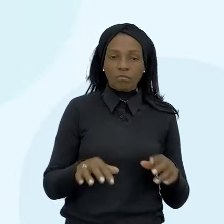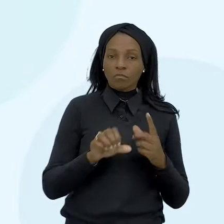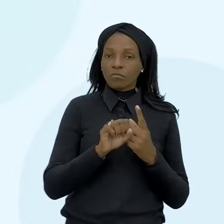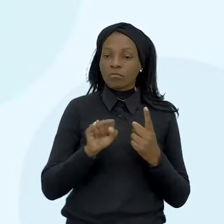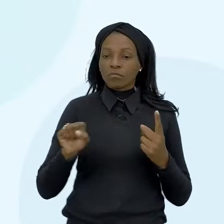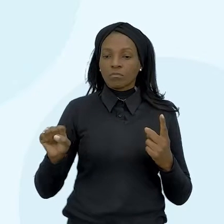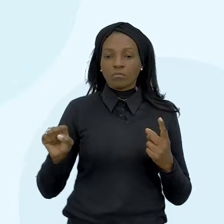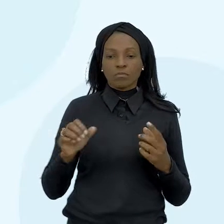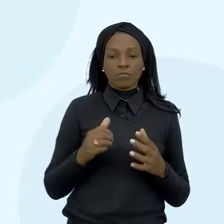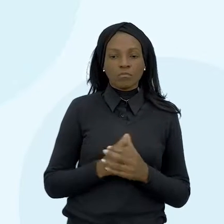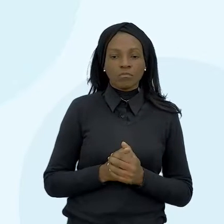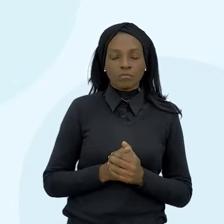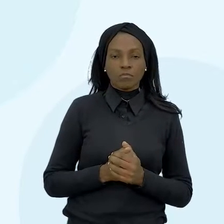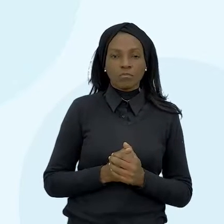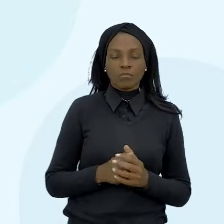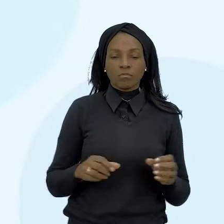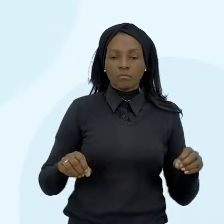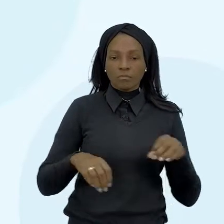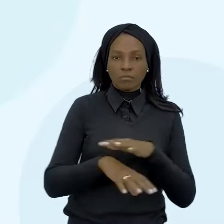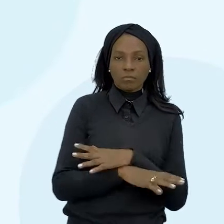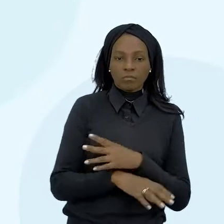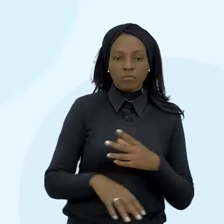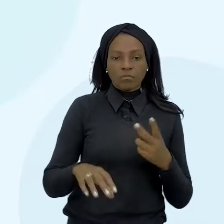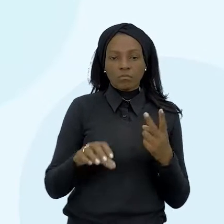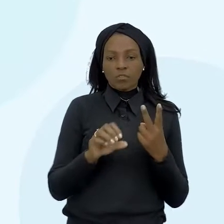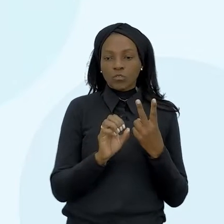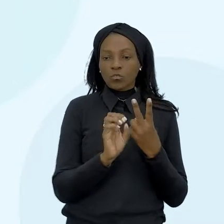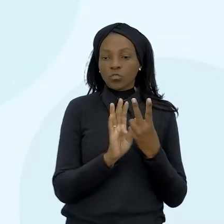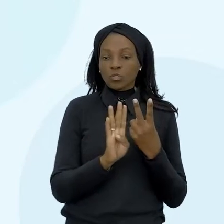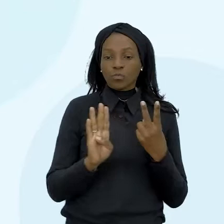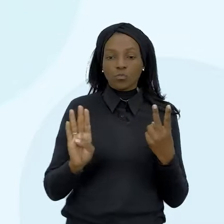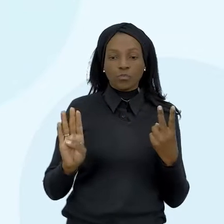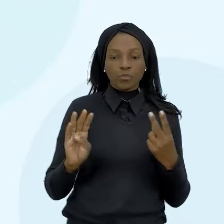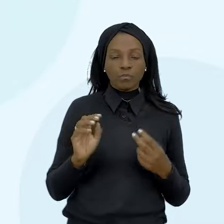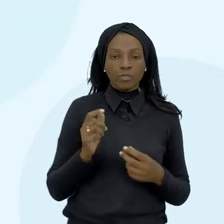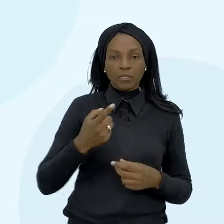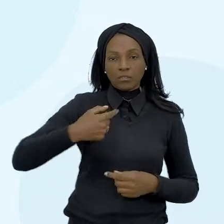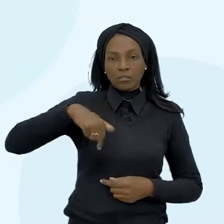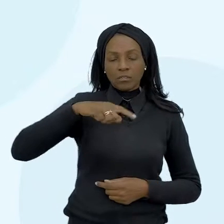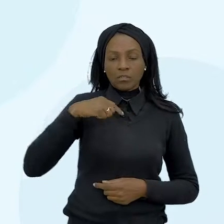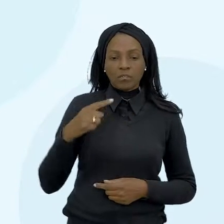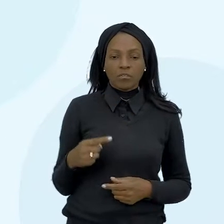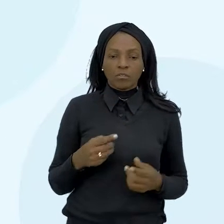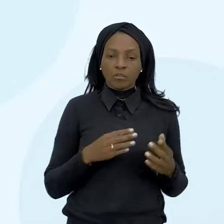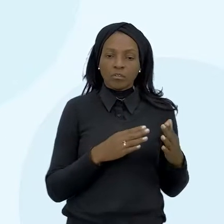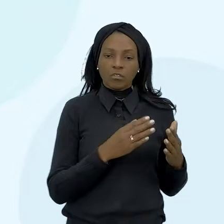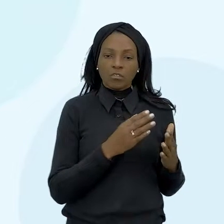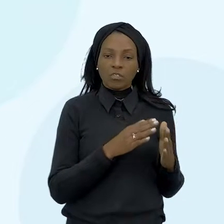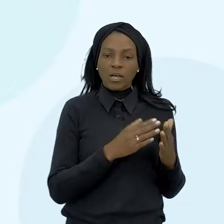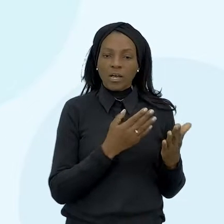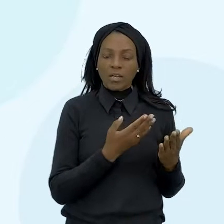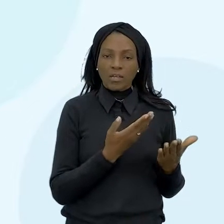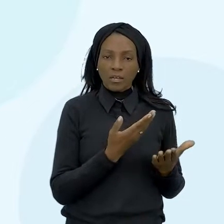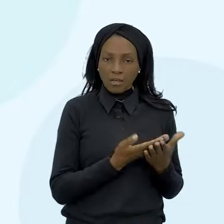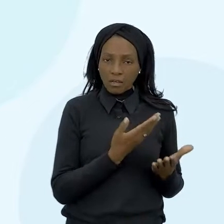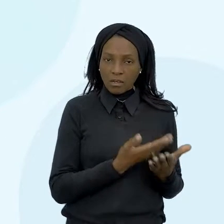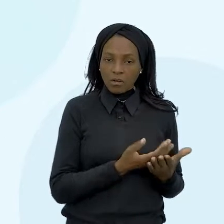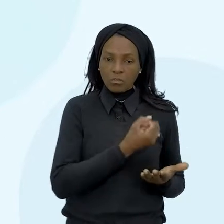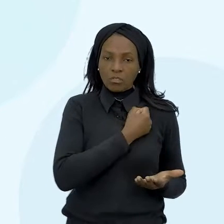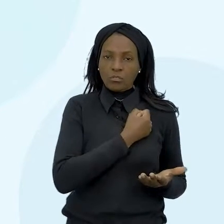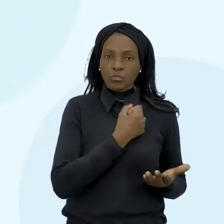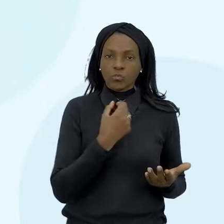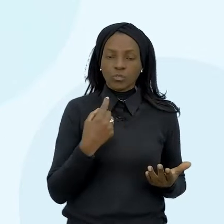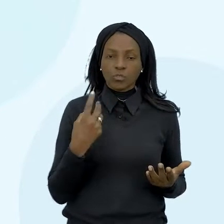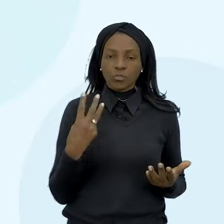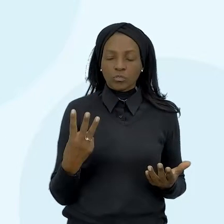semestre, concluindo o segundo bimestre, e nós estamos na aula número 3, onde